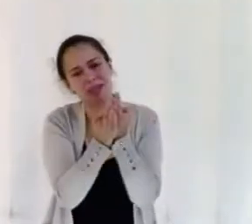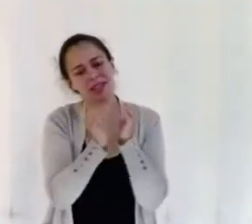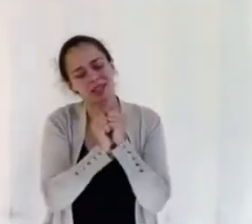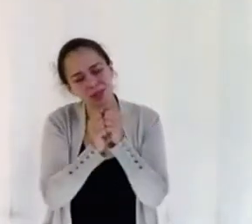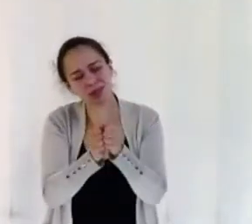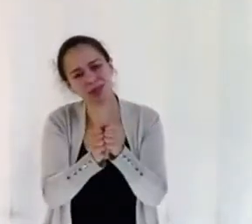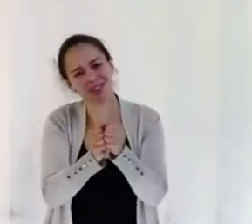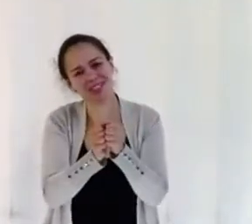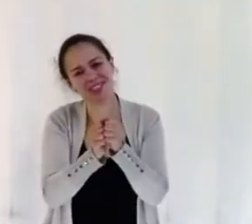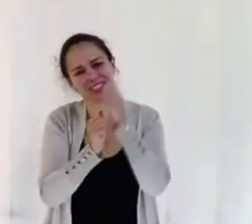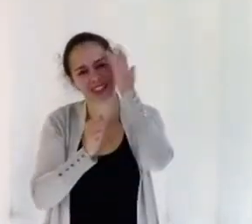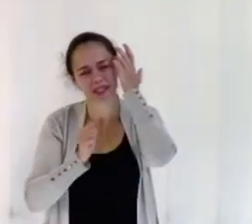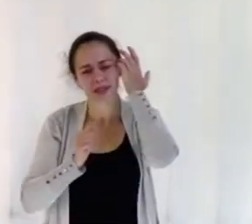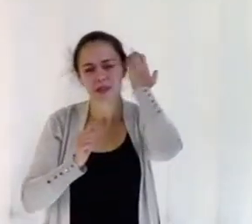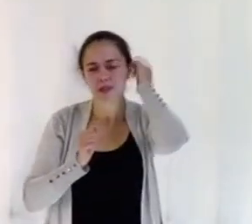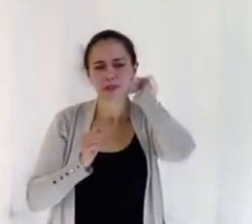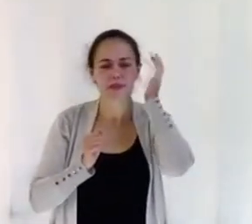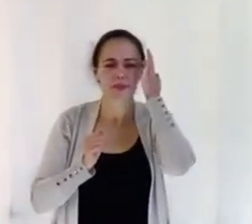Depois dessas orientações